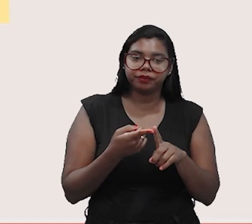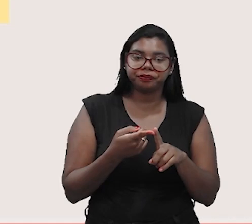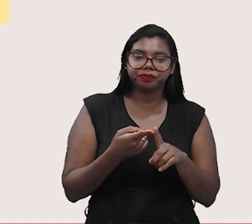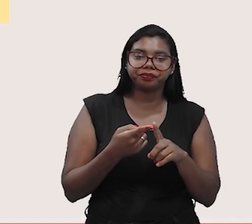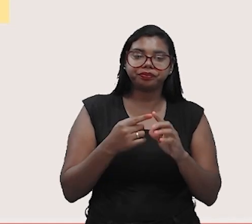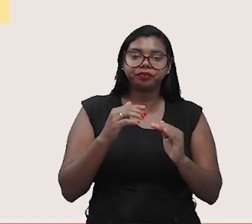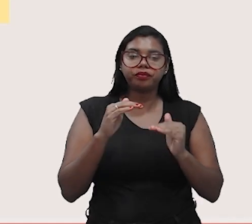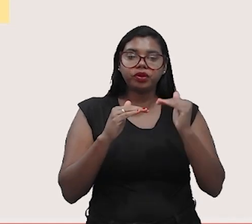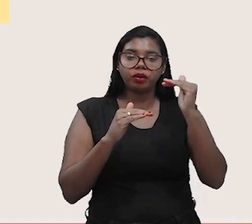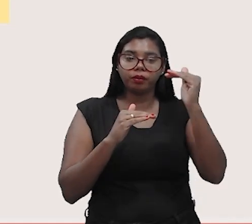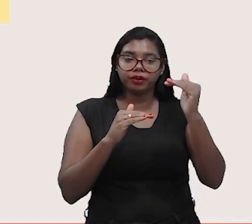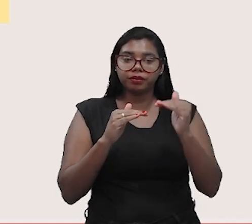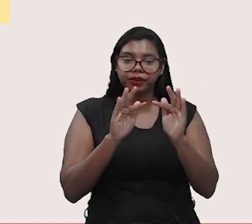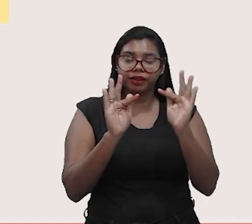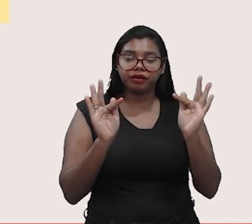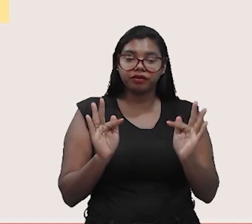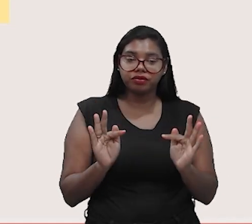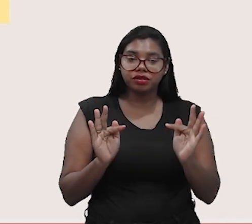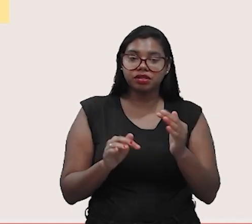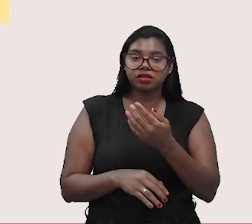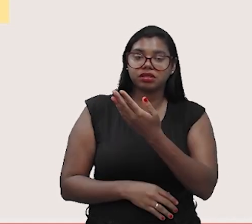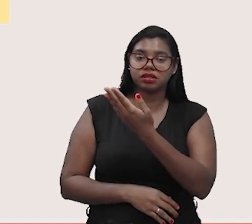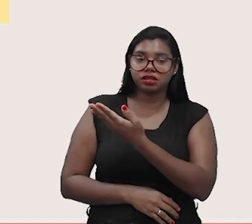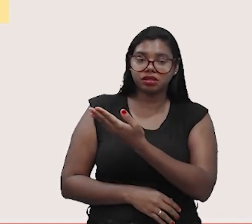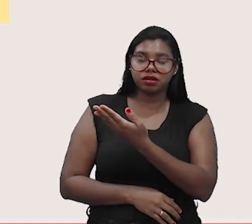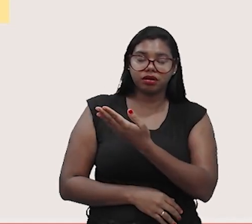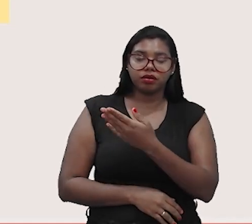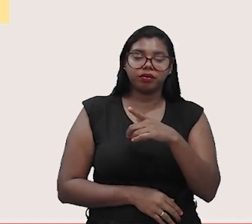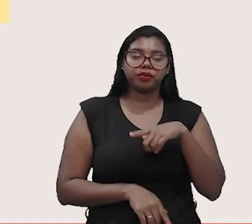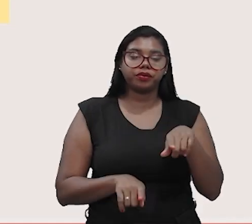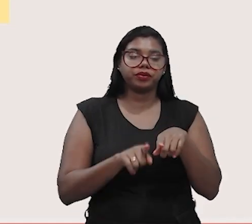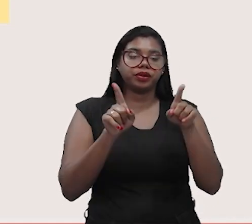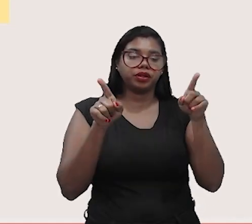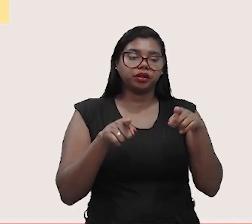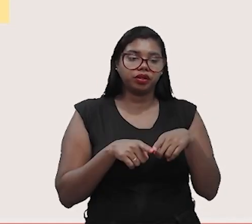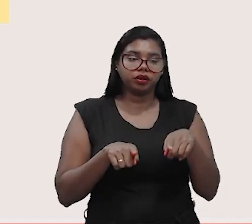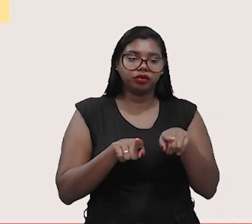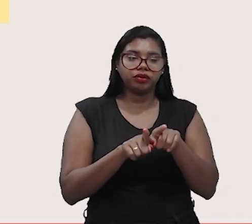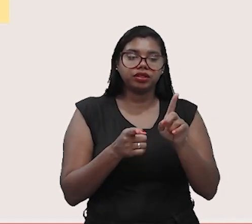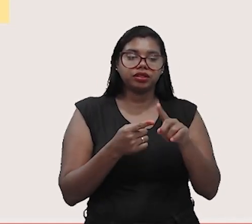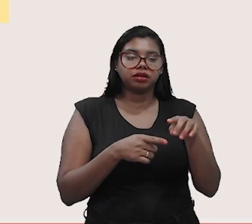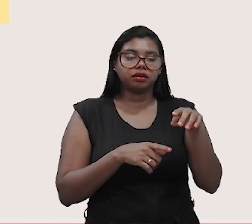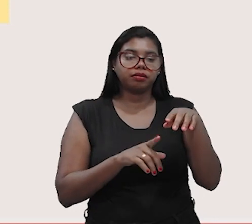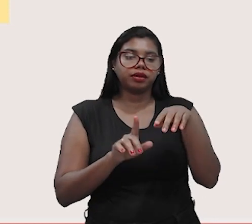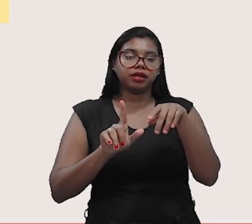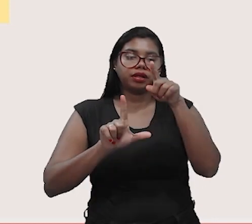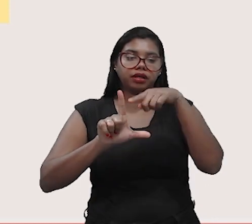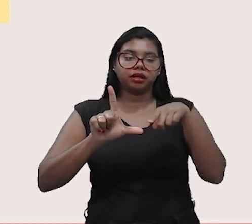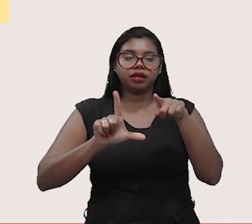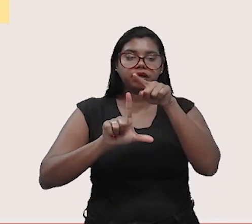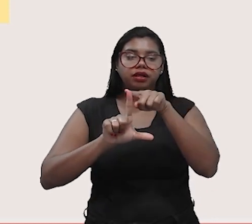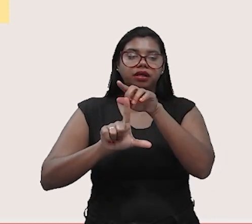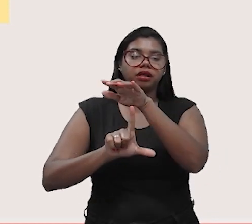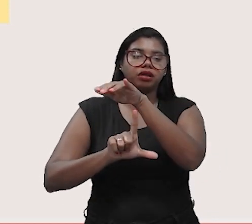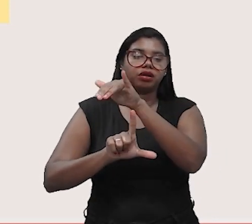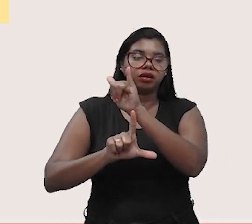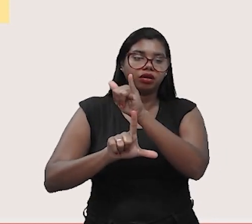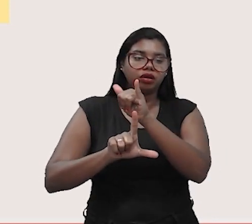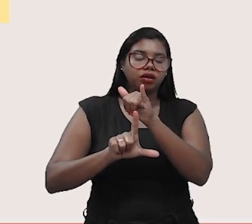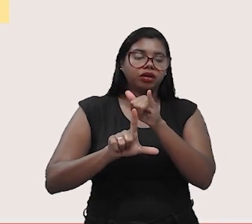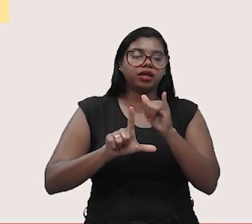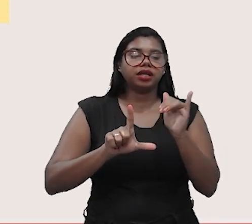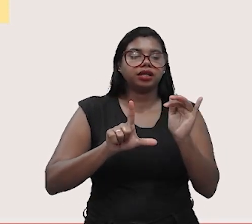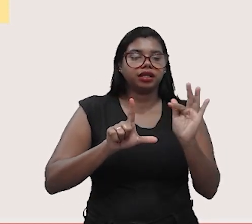mínimo da função. Nesse caso, que a concavidade é voltada para cima, o y do vértice é o mínimo ponto da função, é